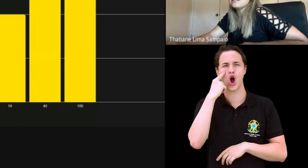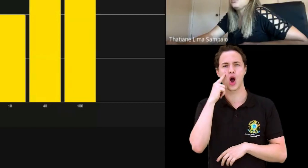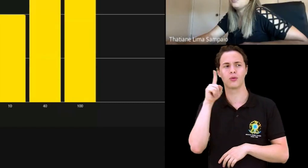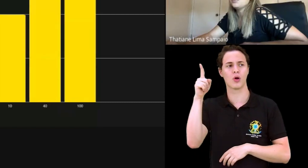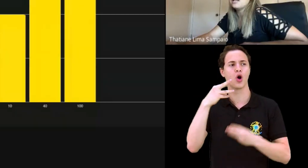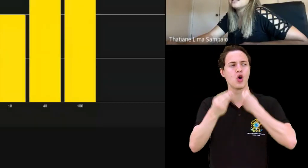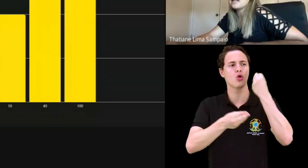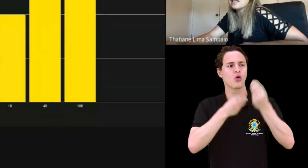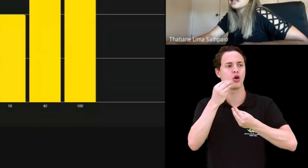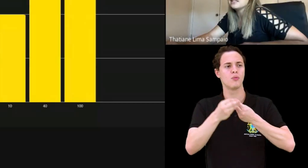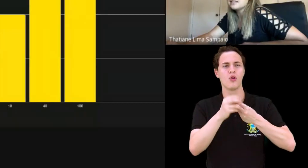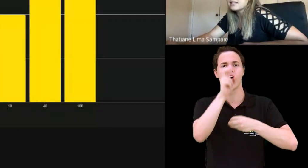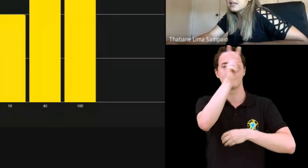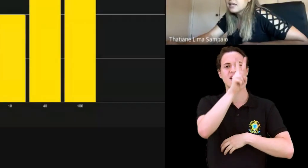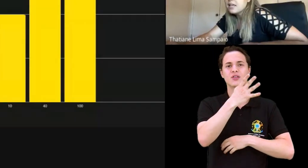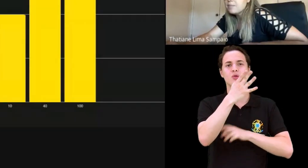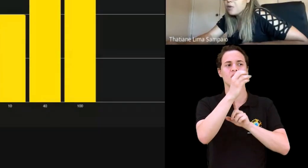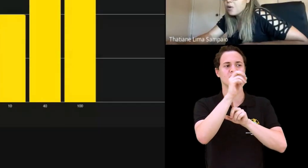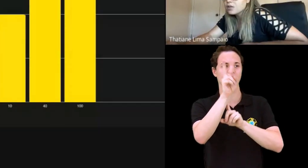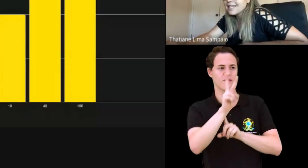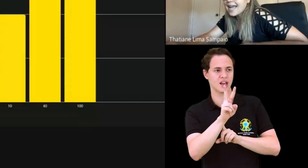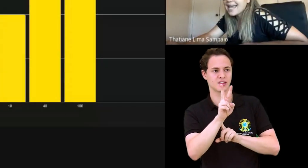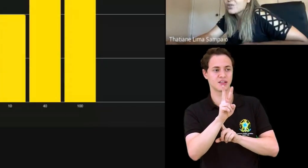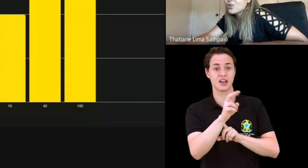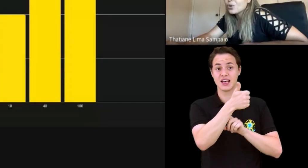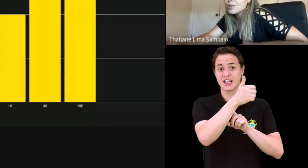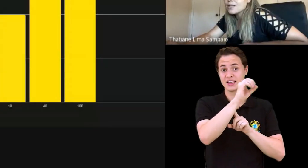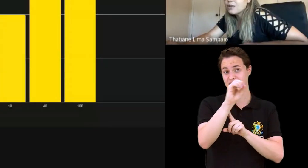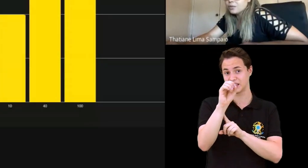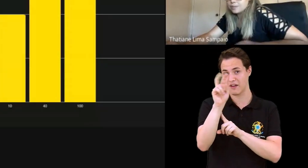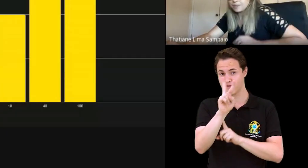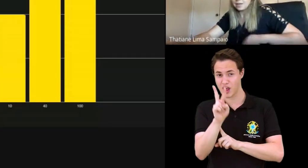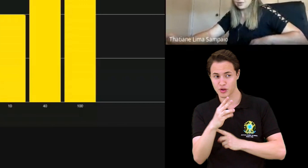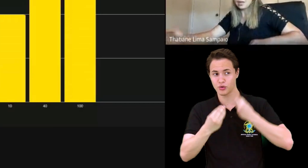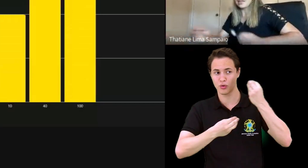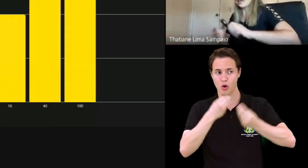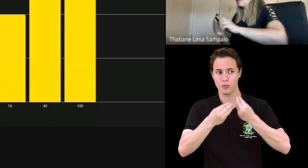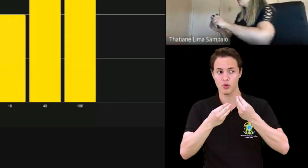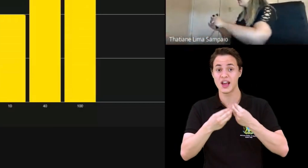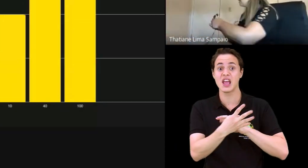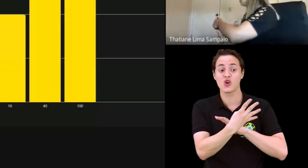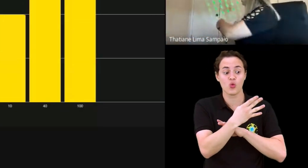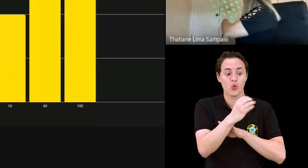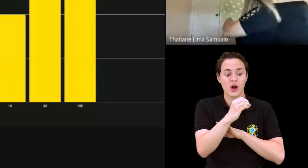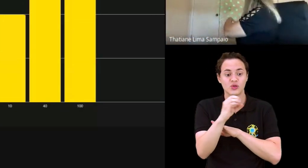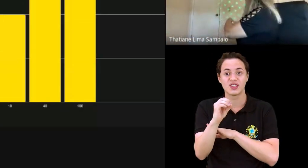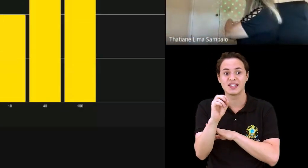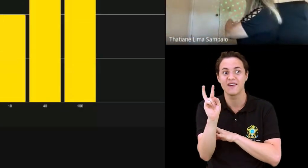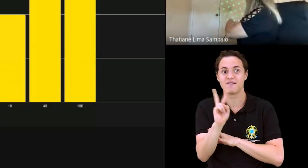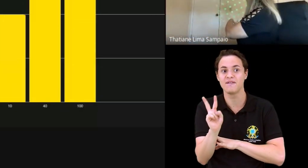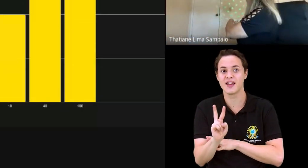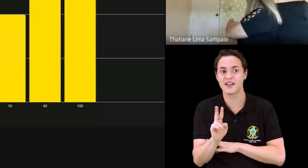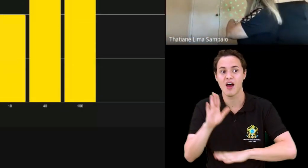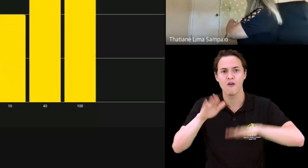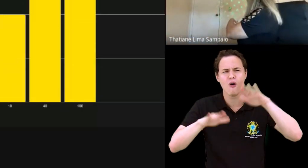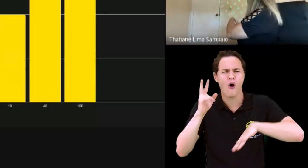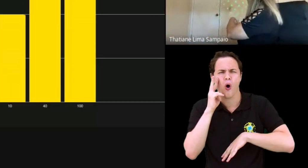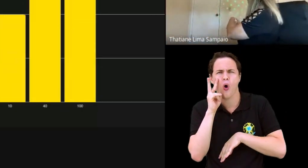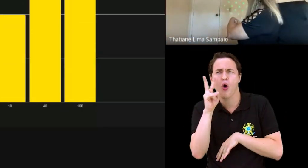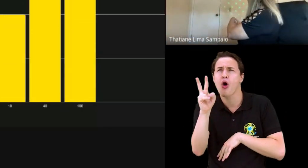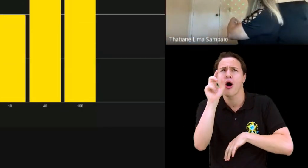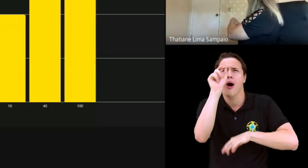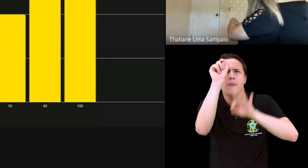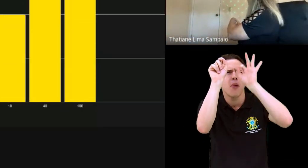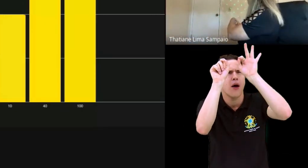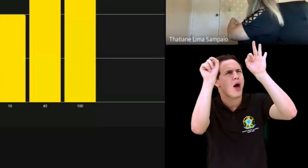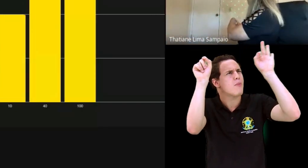células individualizadas, e por conta da resolução, lembra o que é resolução? Você às vezes consegue ver os